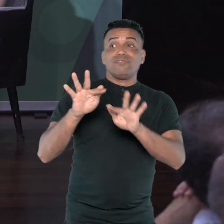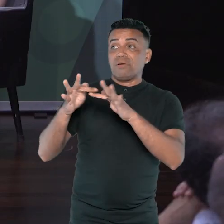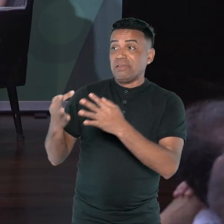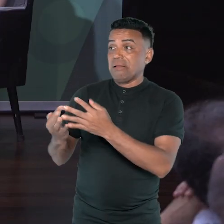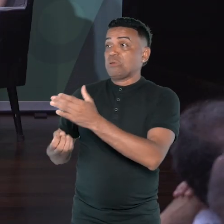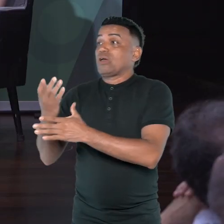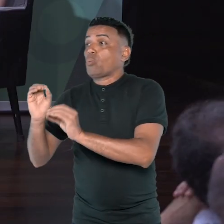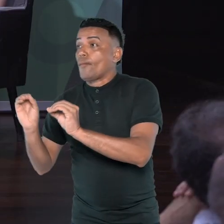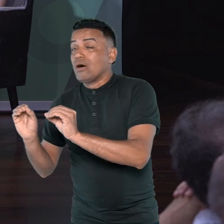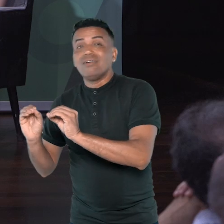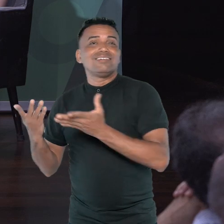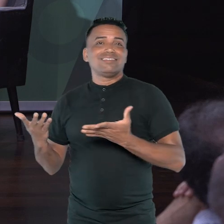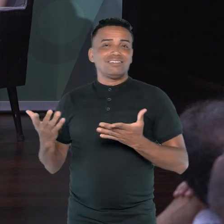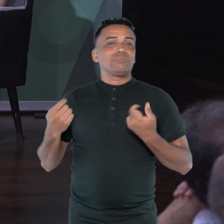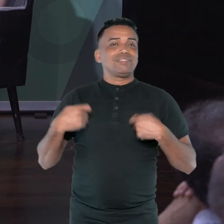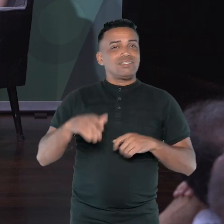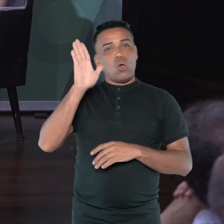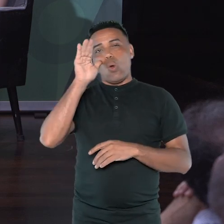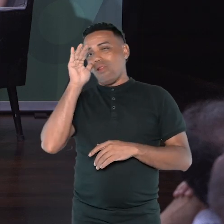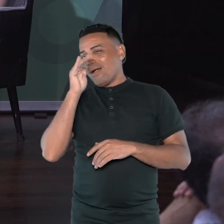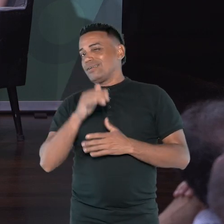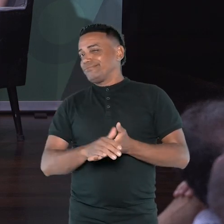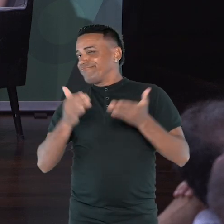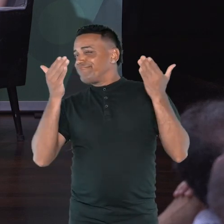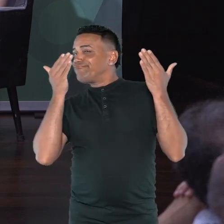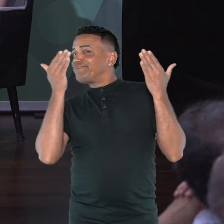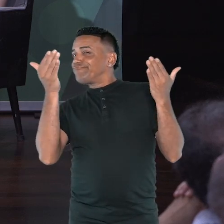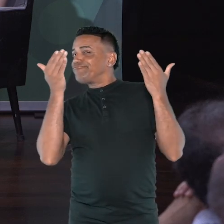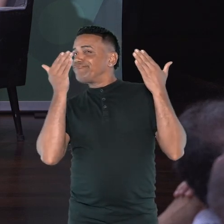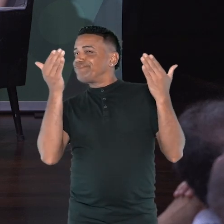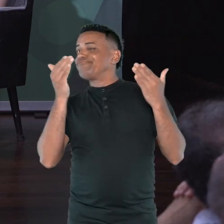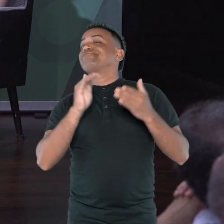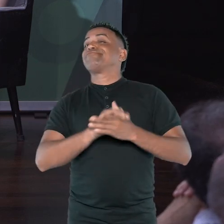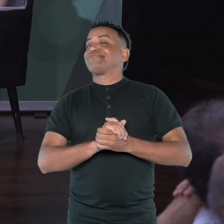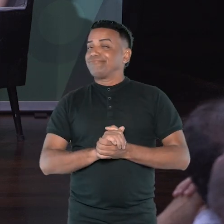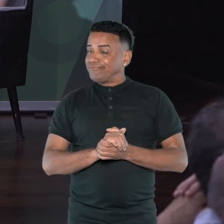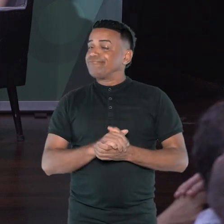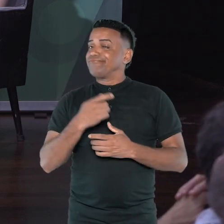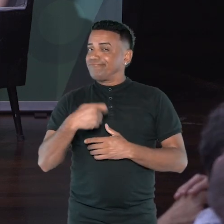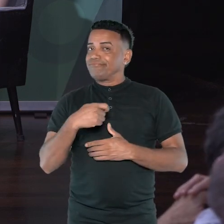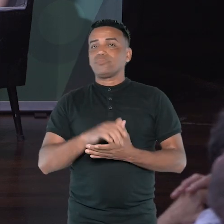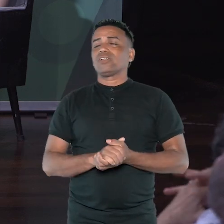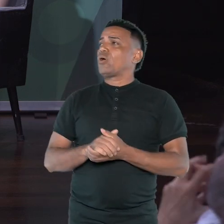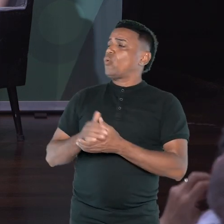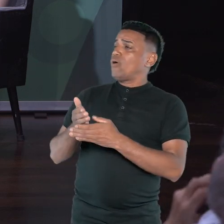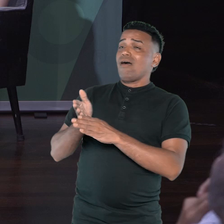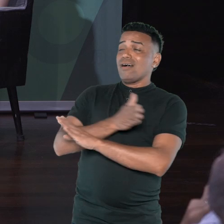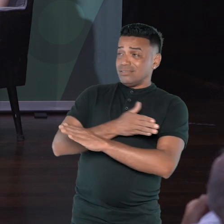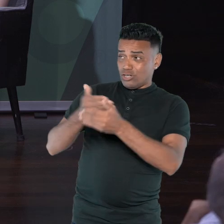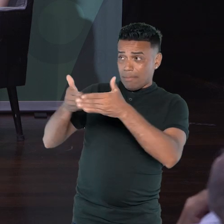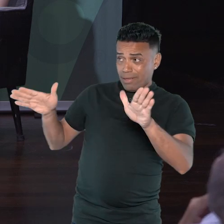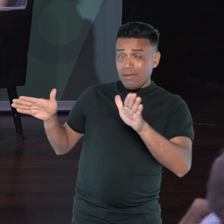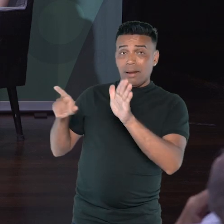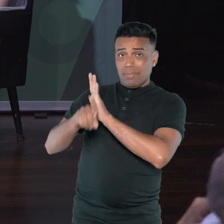ser produzidas. Então, a gente precisa olhar isso sempre com uma certa desconfiança também. Antes de abrir para a plateia,